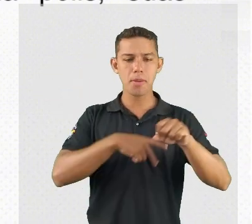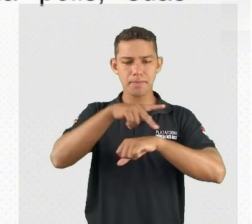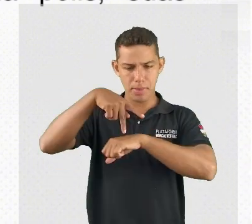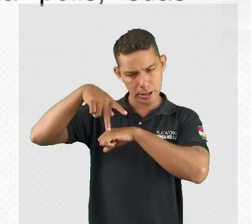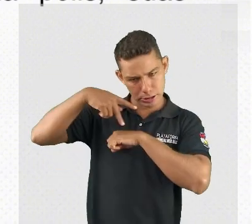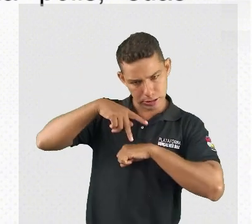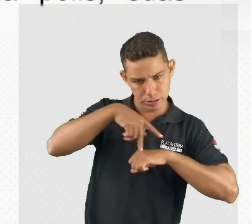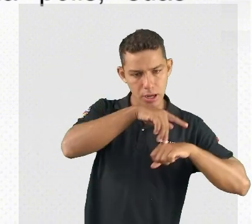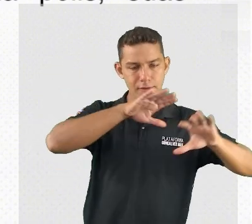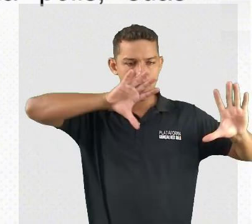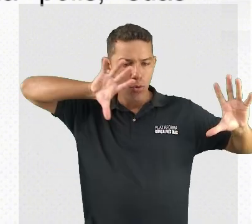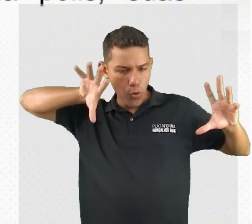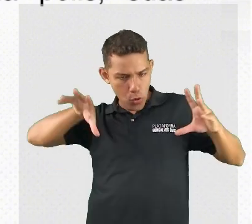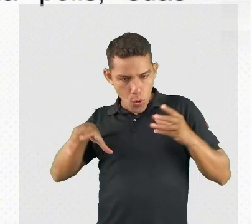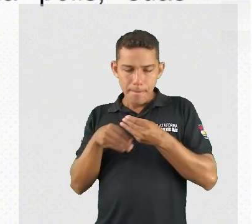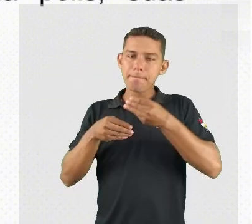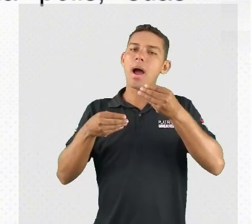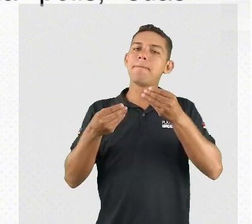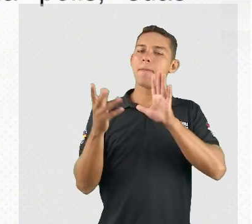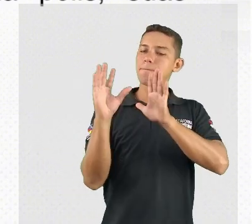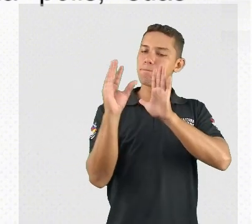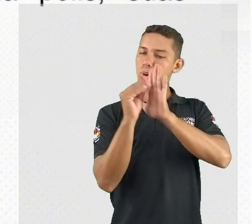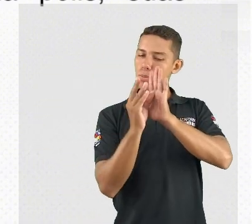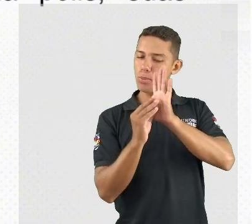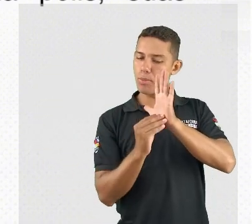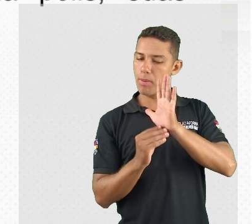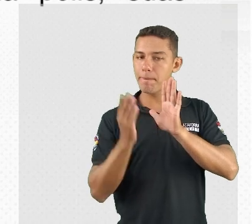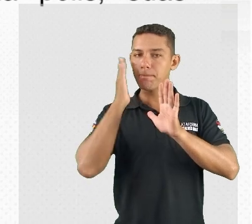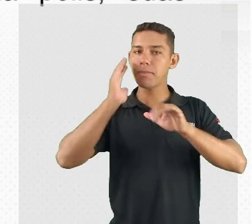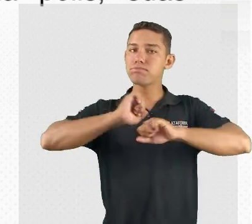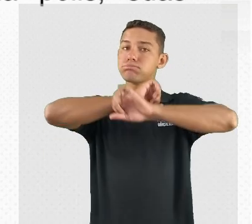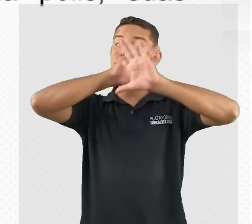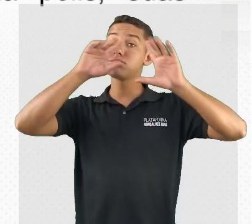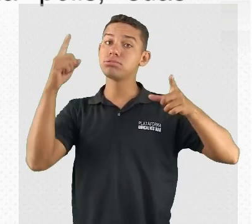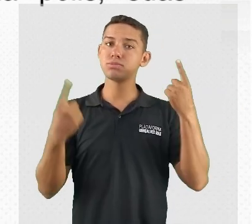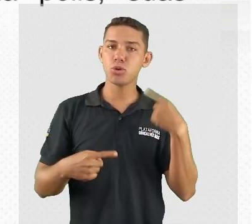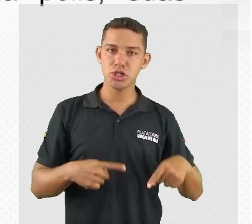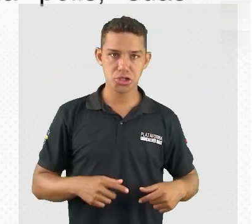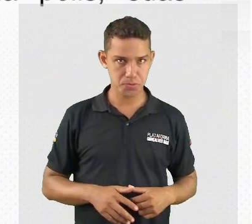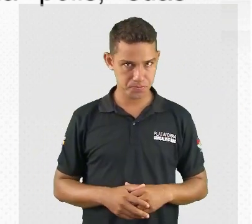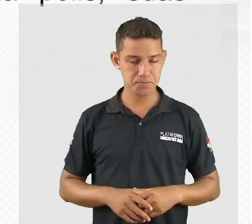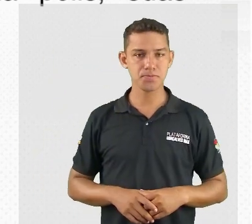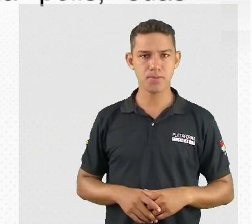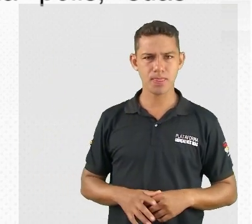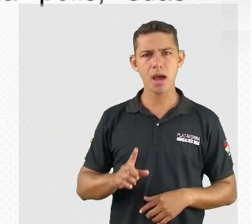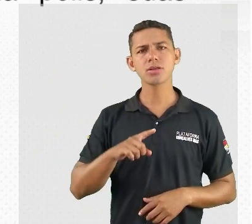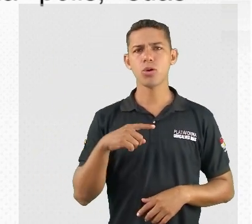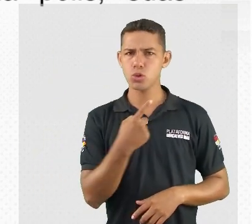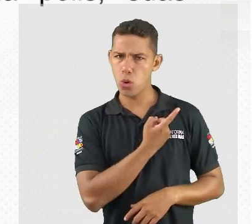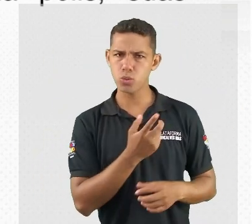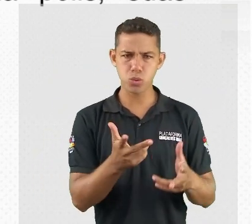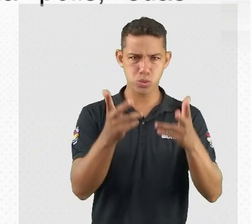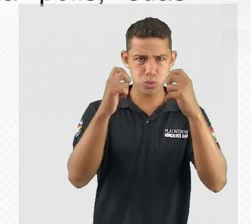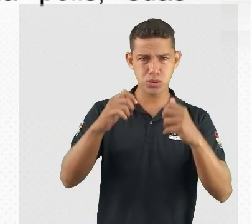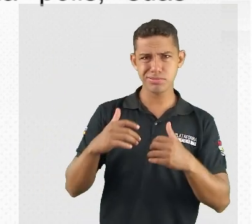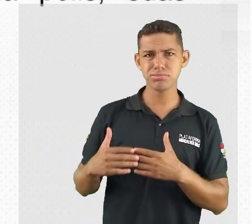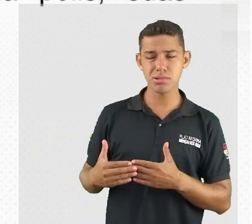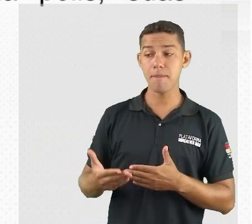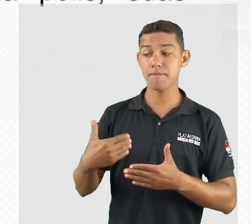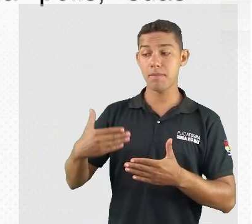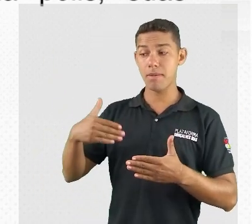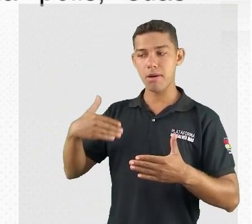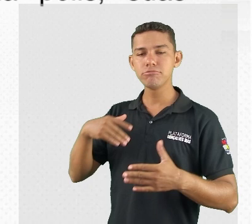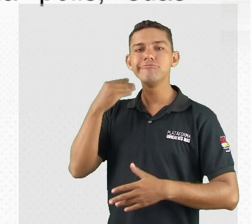para formular o seu entendimento sobre política, né? Então a gente percebe que envolve uma